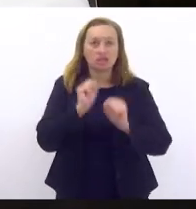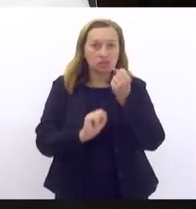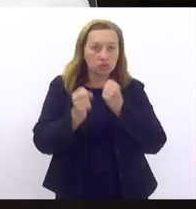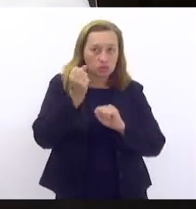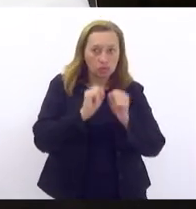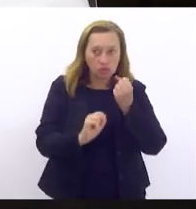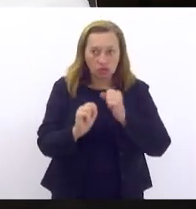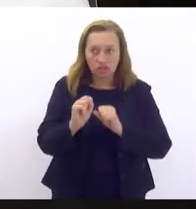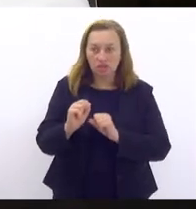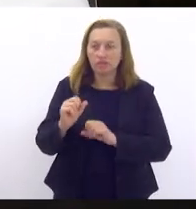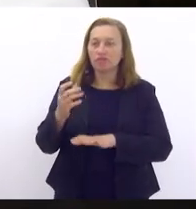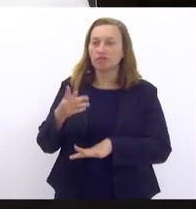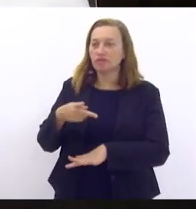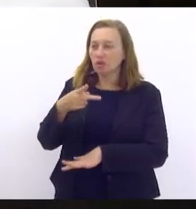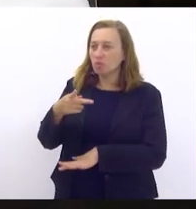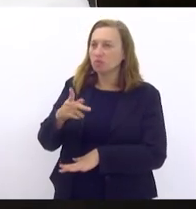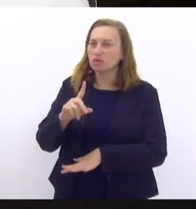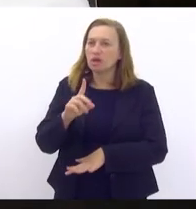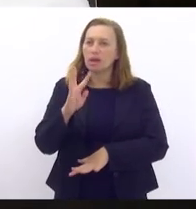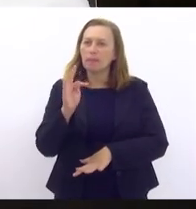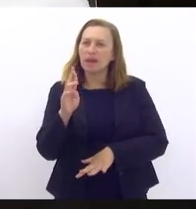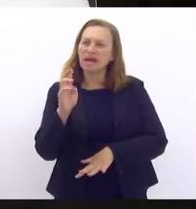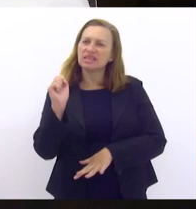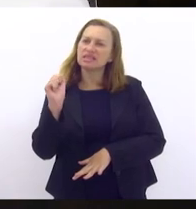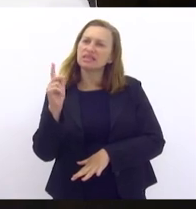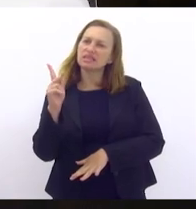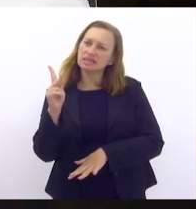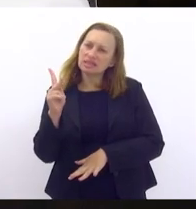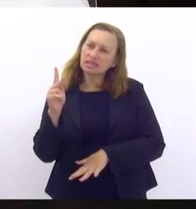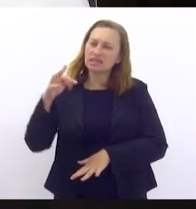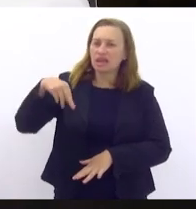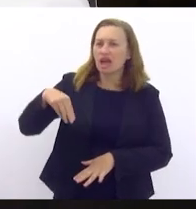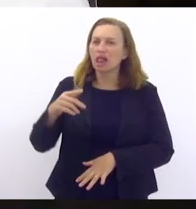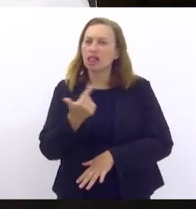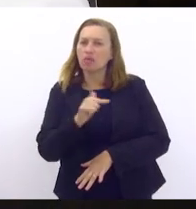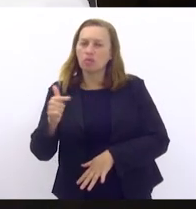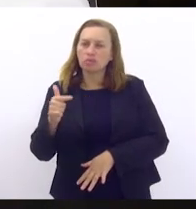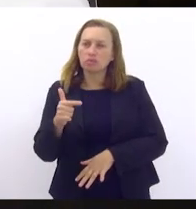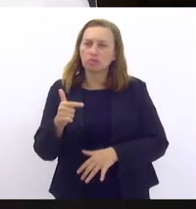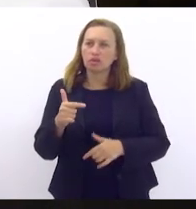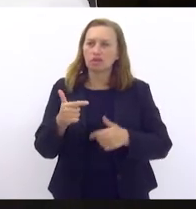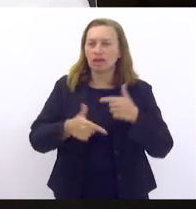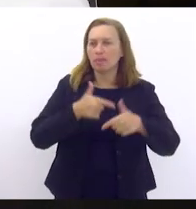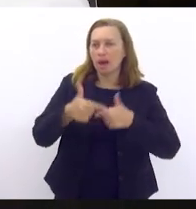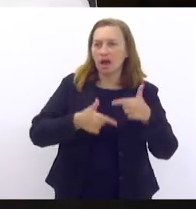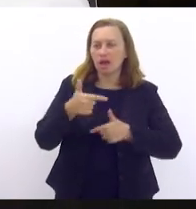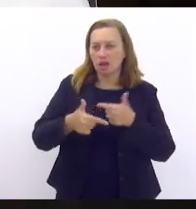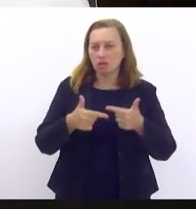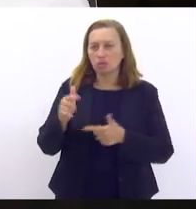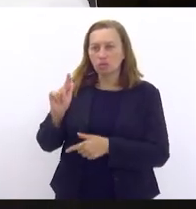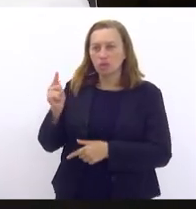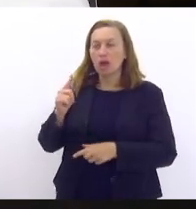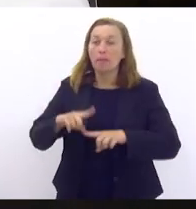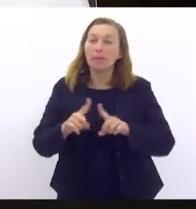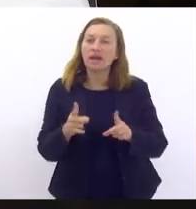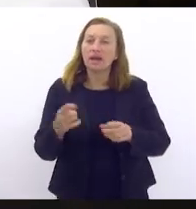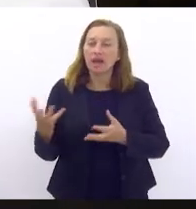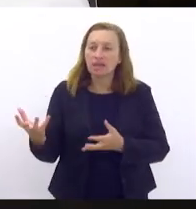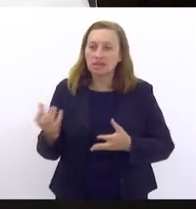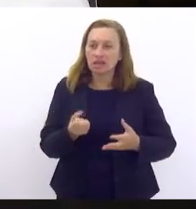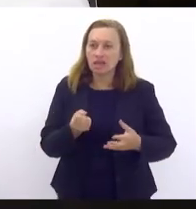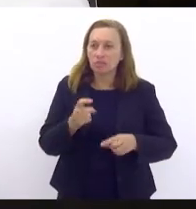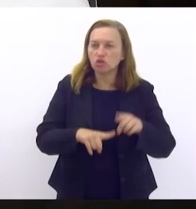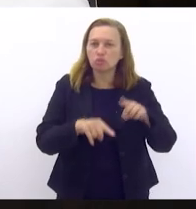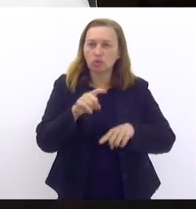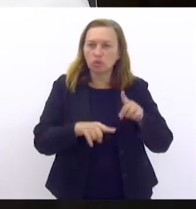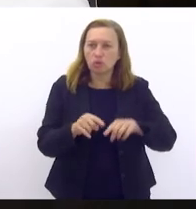não é para quem não trabalha com como a gente conhece a cadeia então eles recebem o material e aí eles